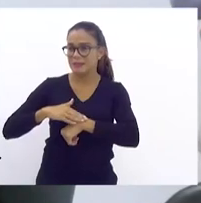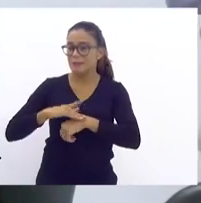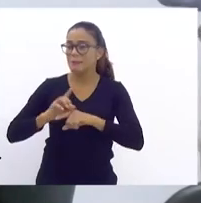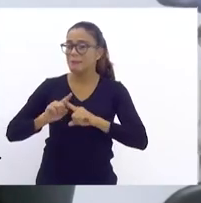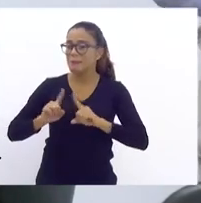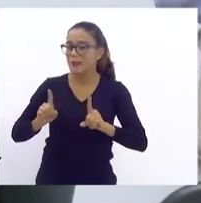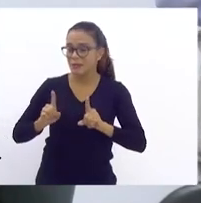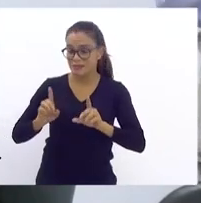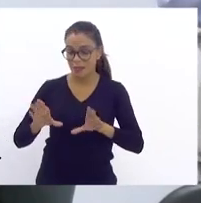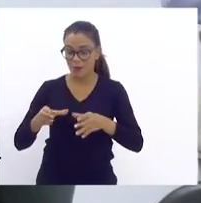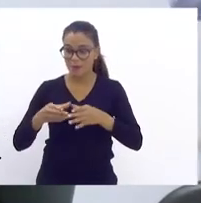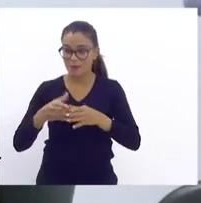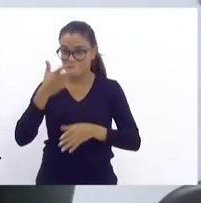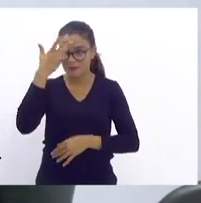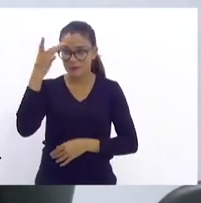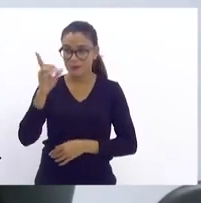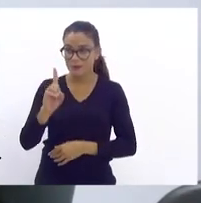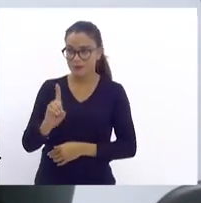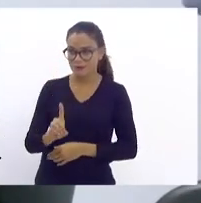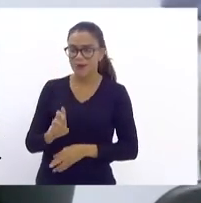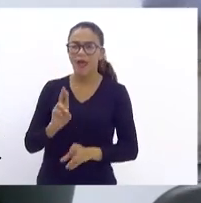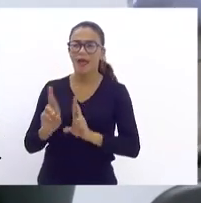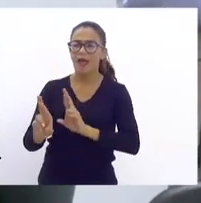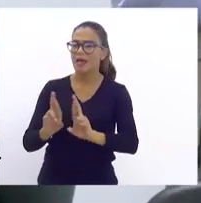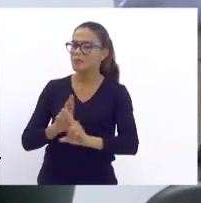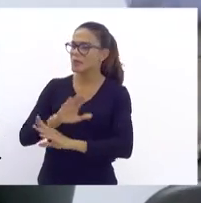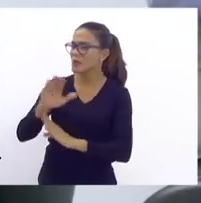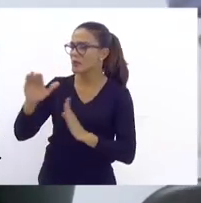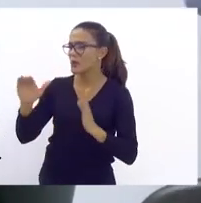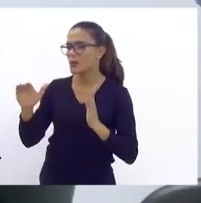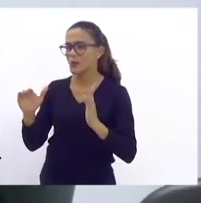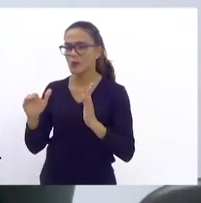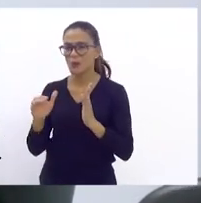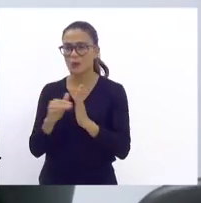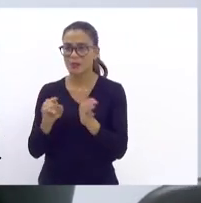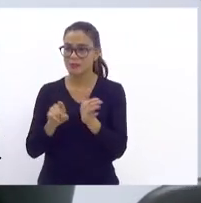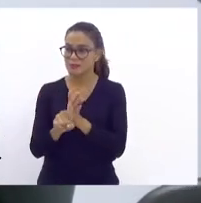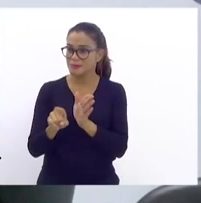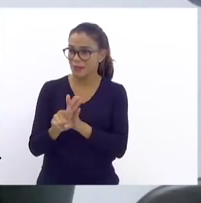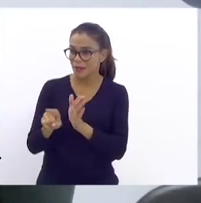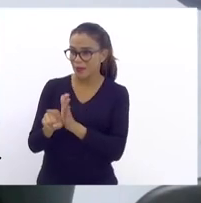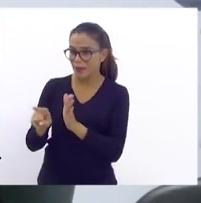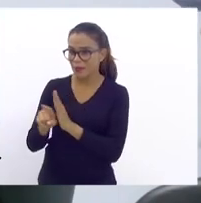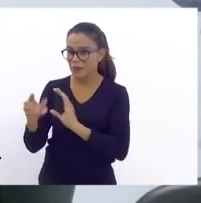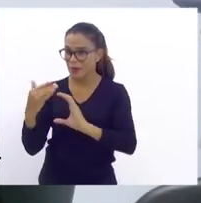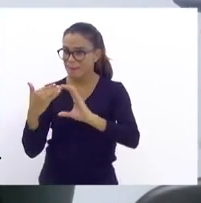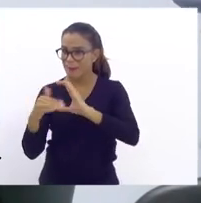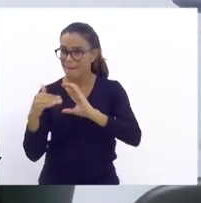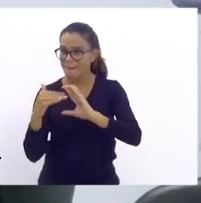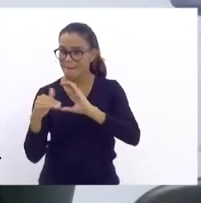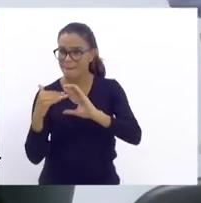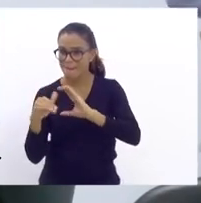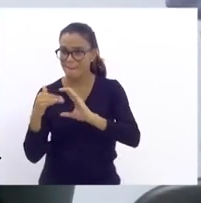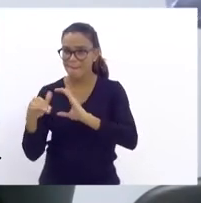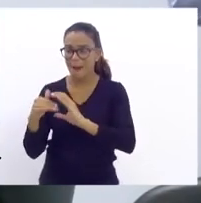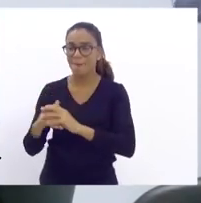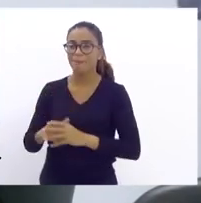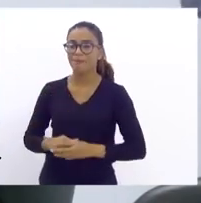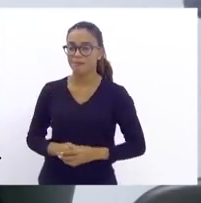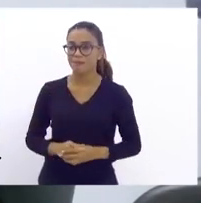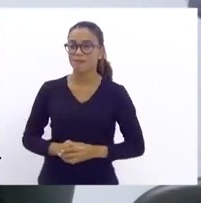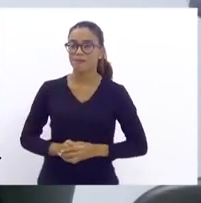dizer que a comissão da pessoa com deficiência vai responder todas as perguntas que nos foram enviadas não é só tá tudo aqui com a gente tá